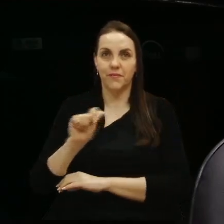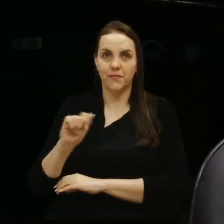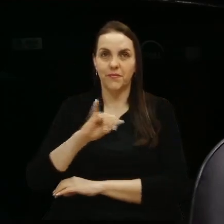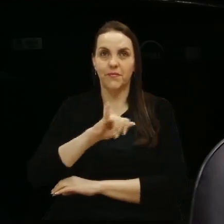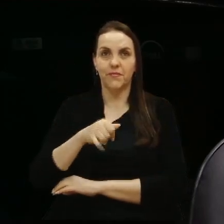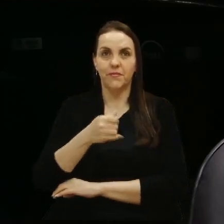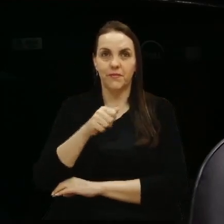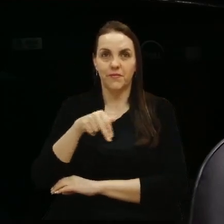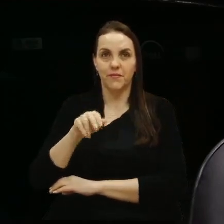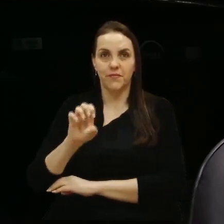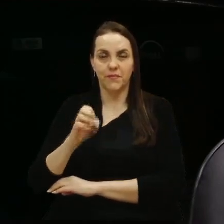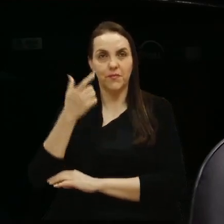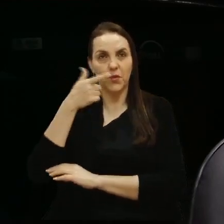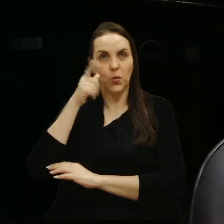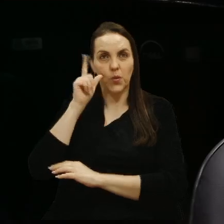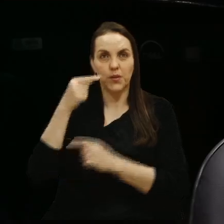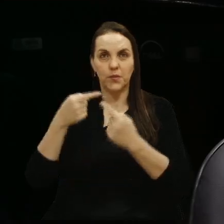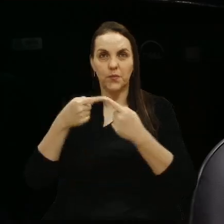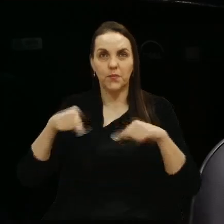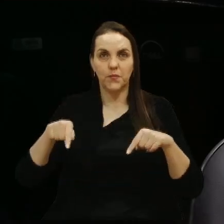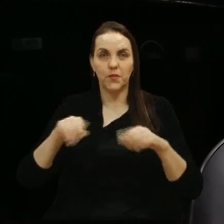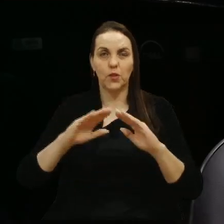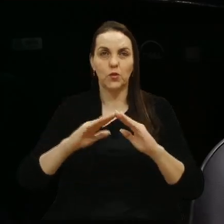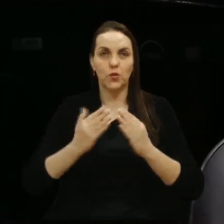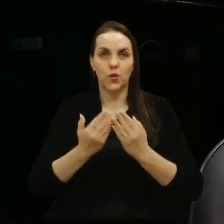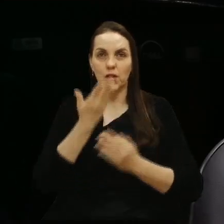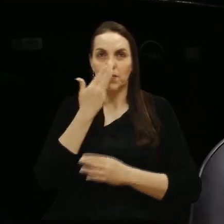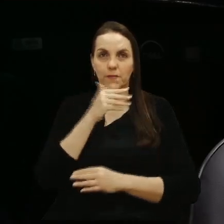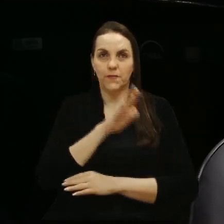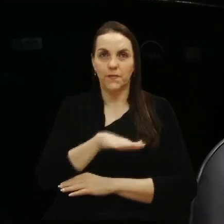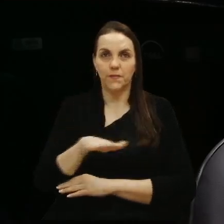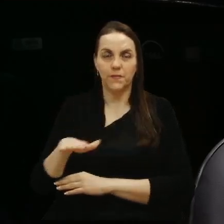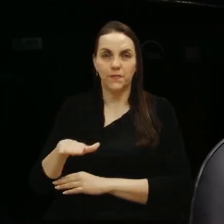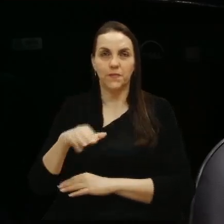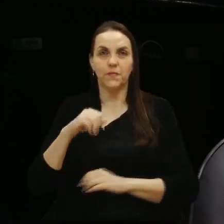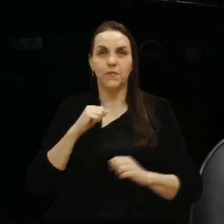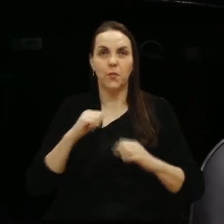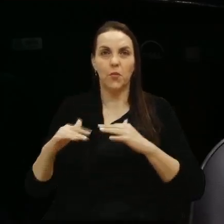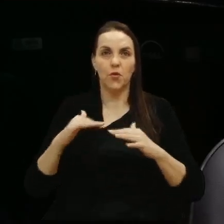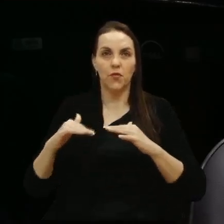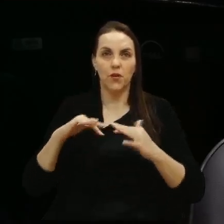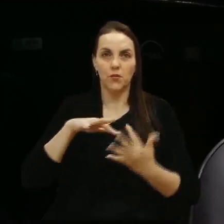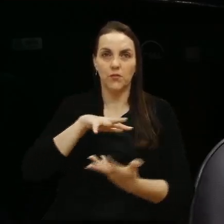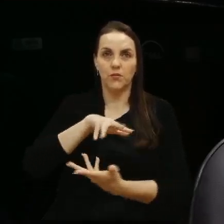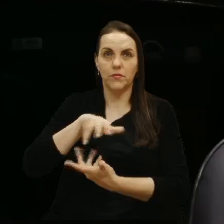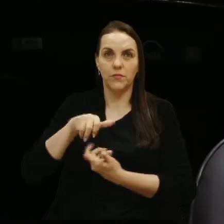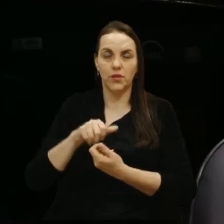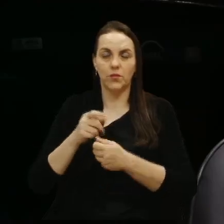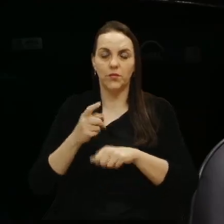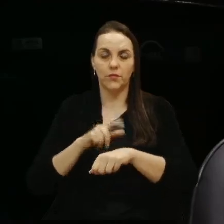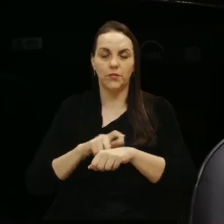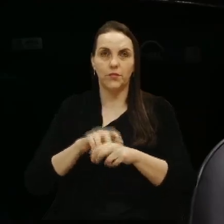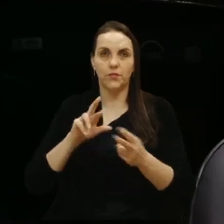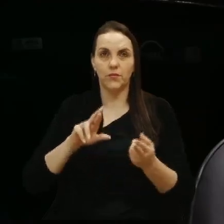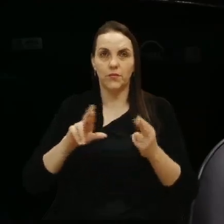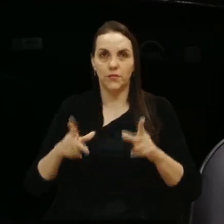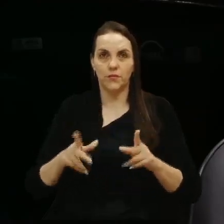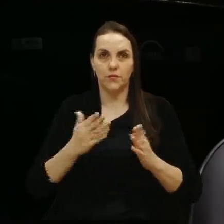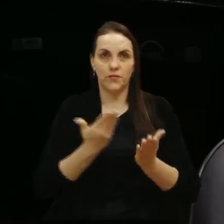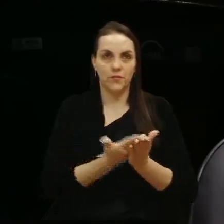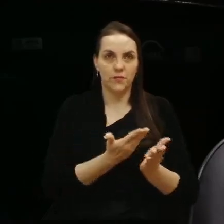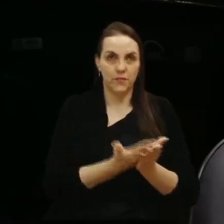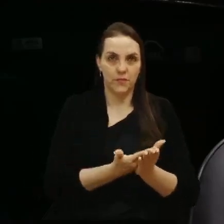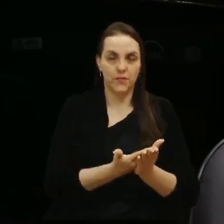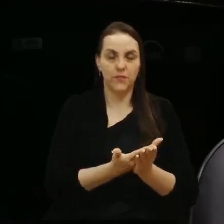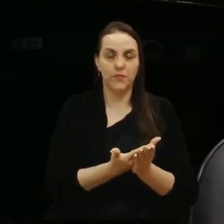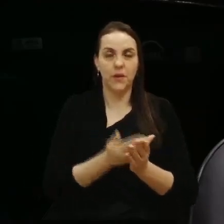ontem inauguraram a Escola de Educação Infantil Movendo o Mundo, um contraturno escolar aqui nas proximidades da